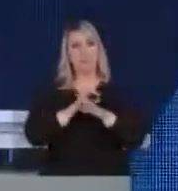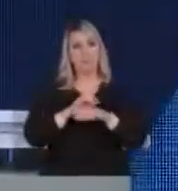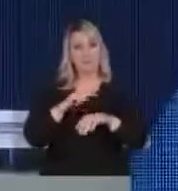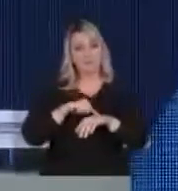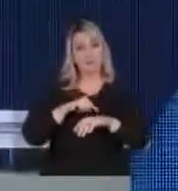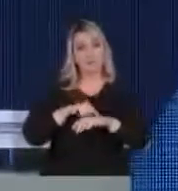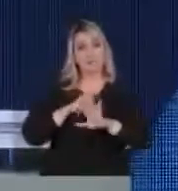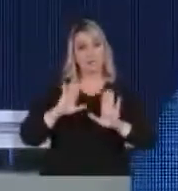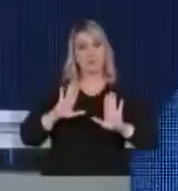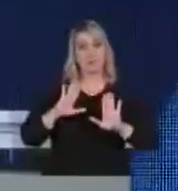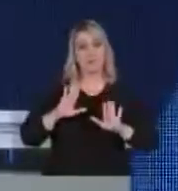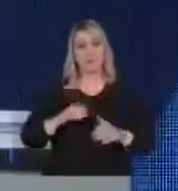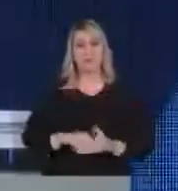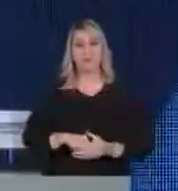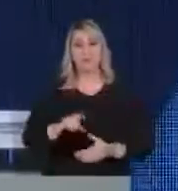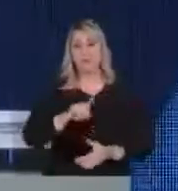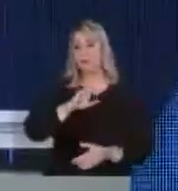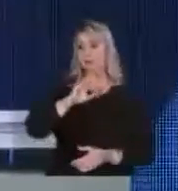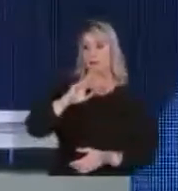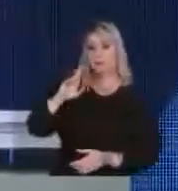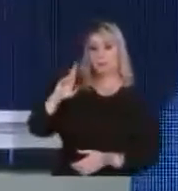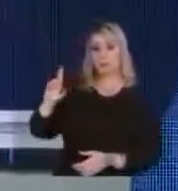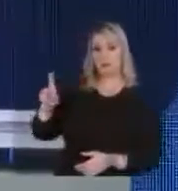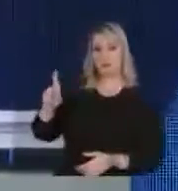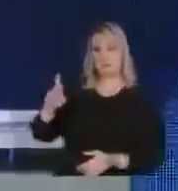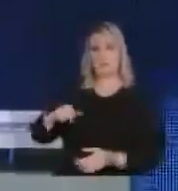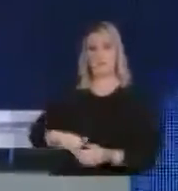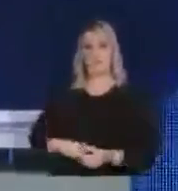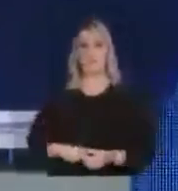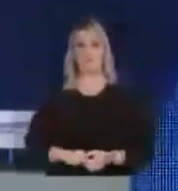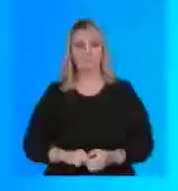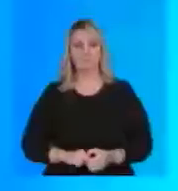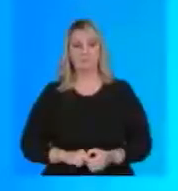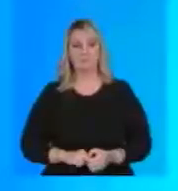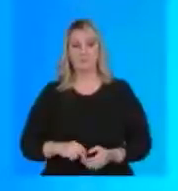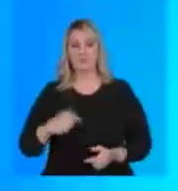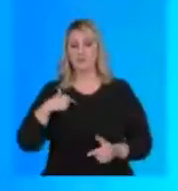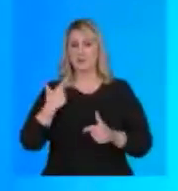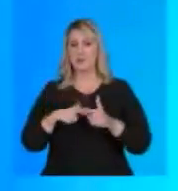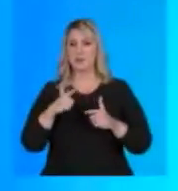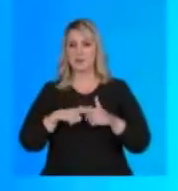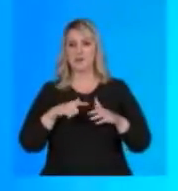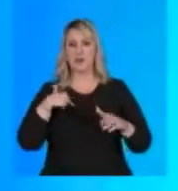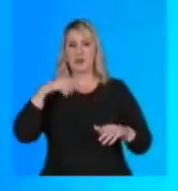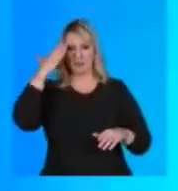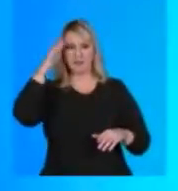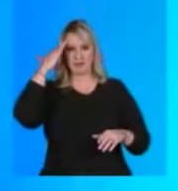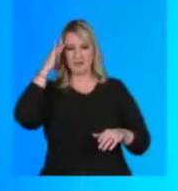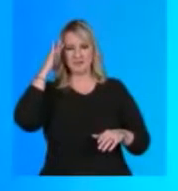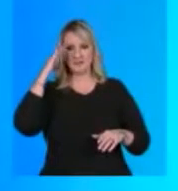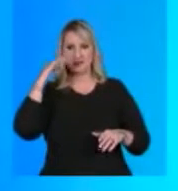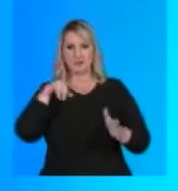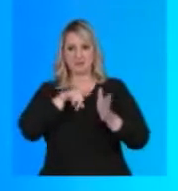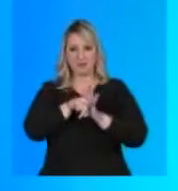tenho candidato alexandre bolão tem um minuto e meio para resposta não tem problema eu entendi a pergunta eu vou aproveitar e vou